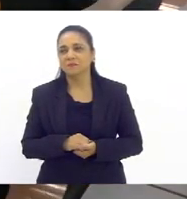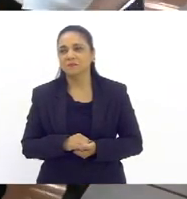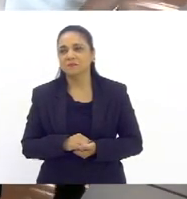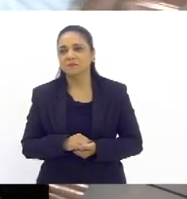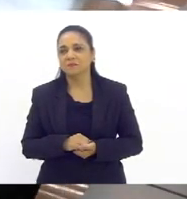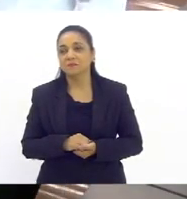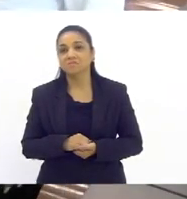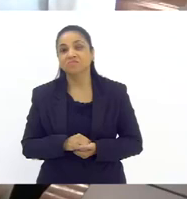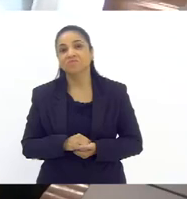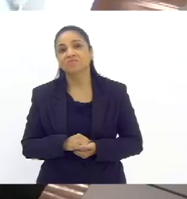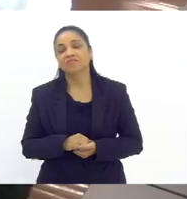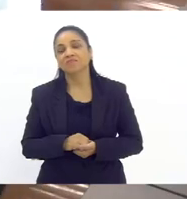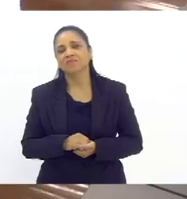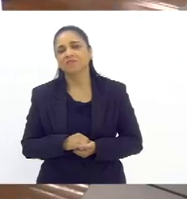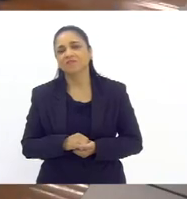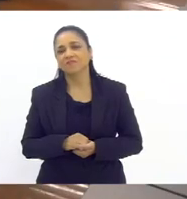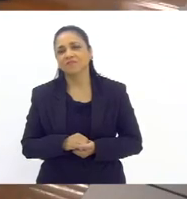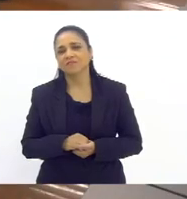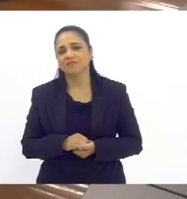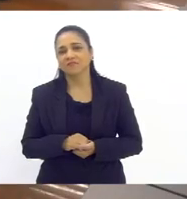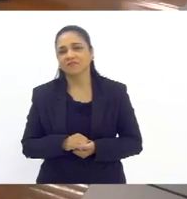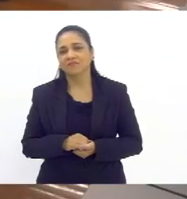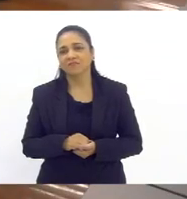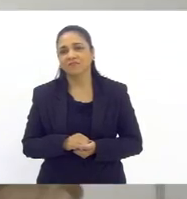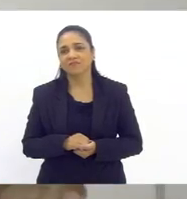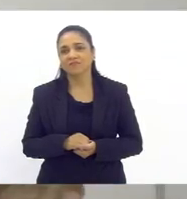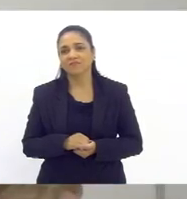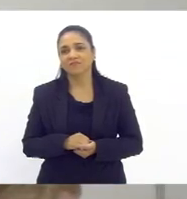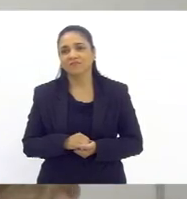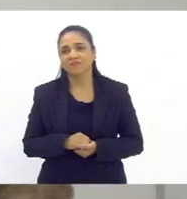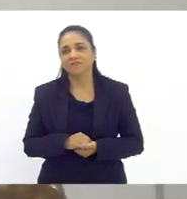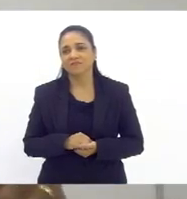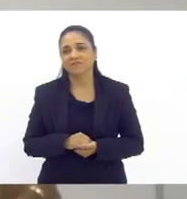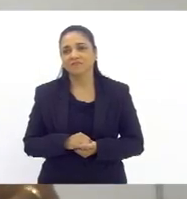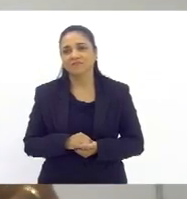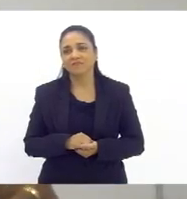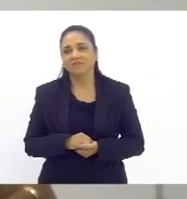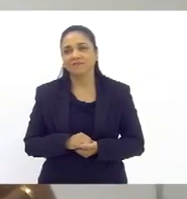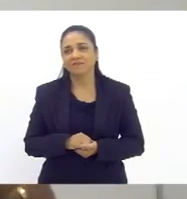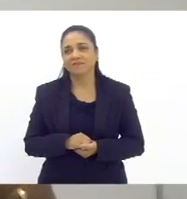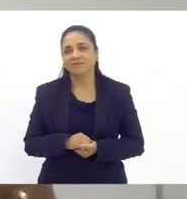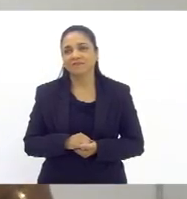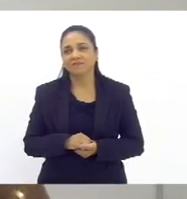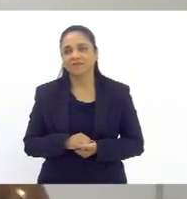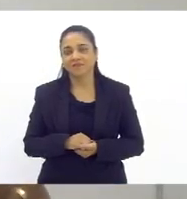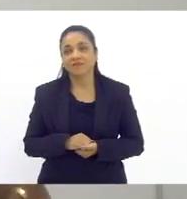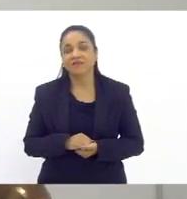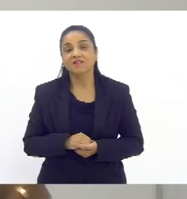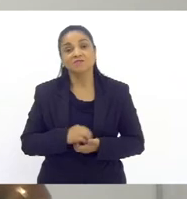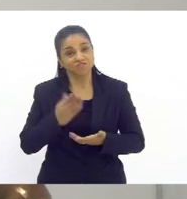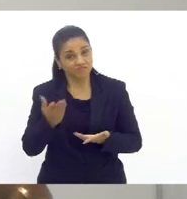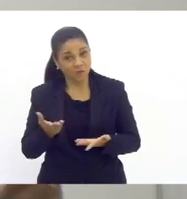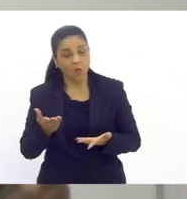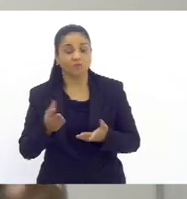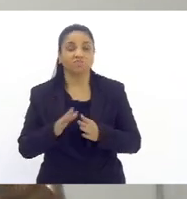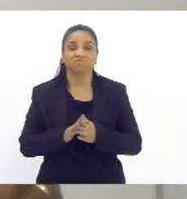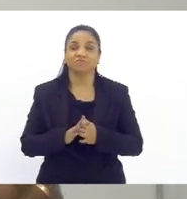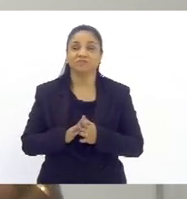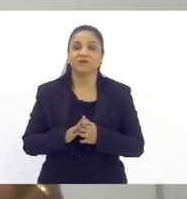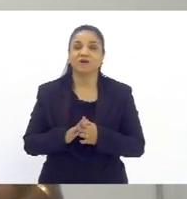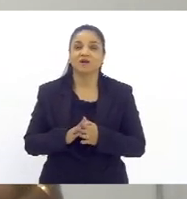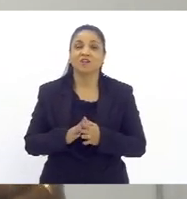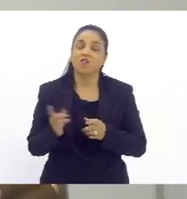que não era preciso que não era para que não era para ser eu